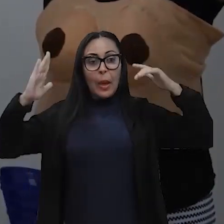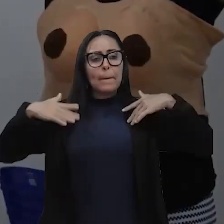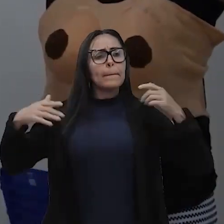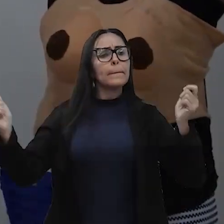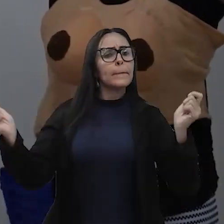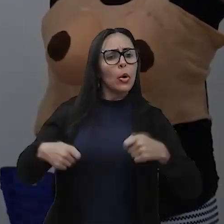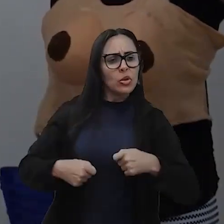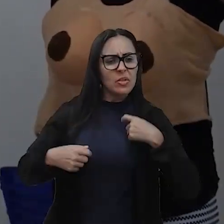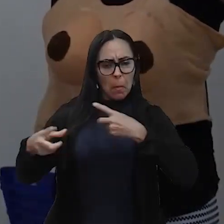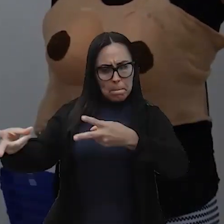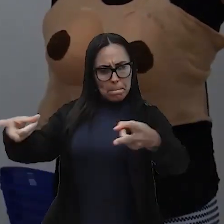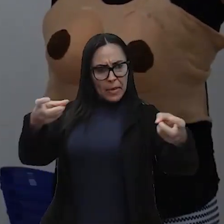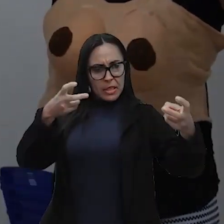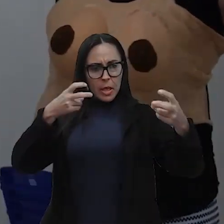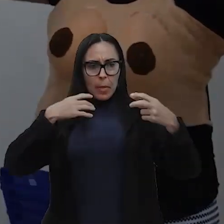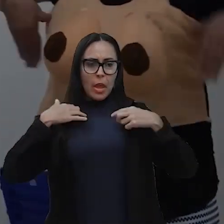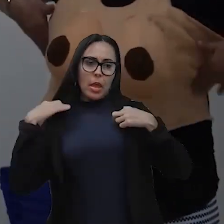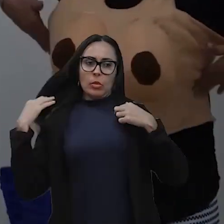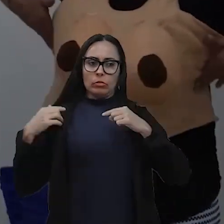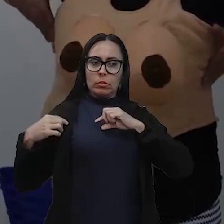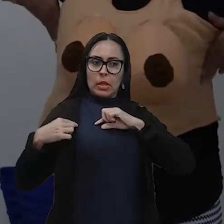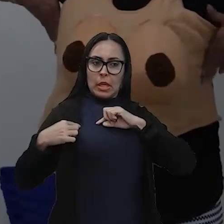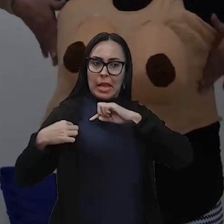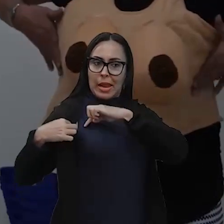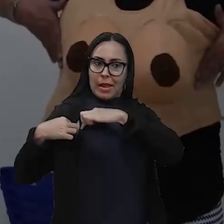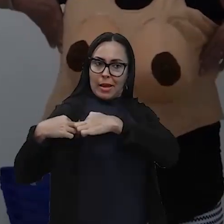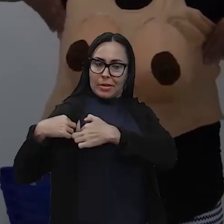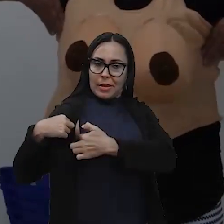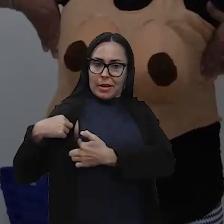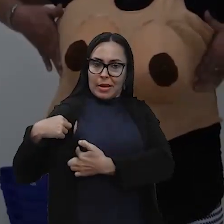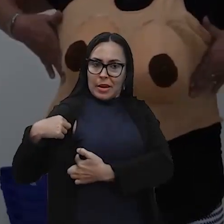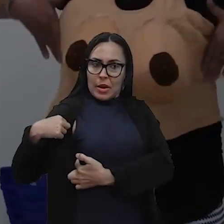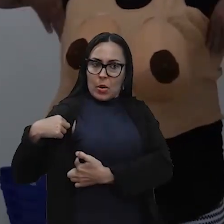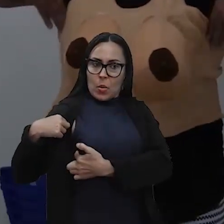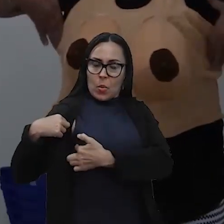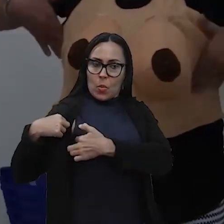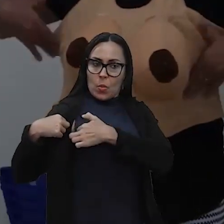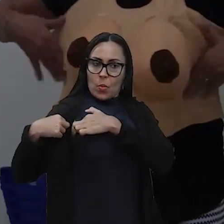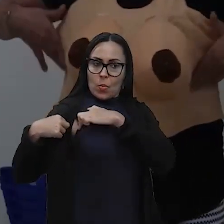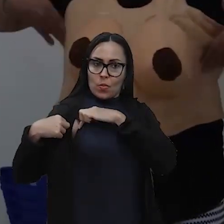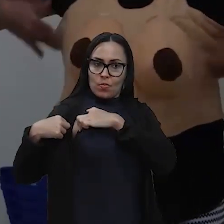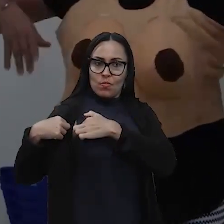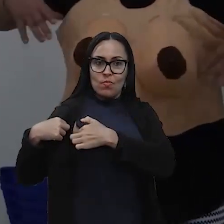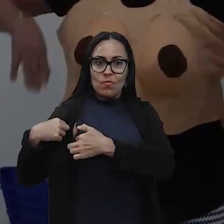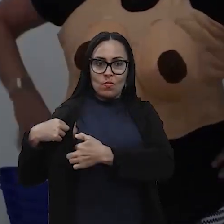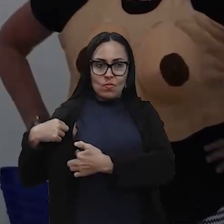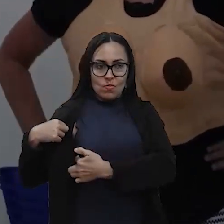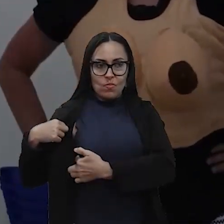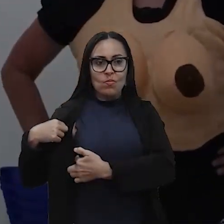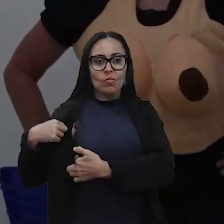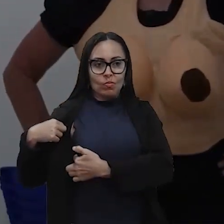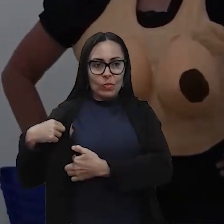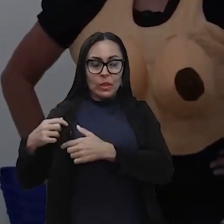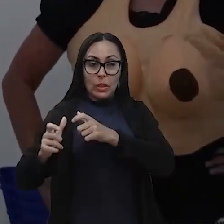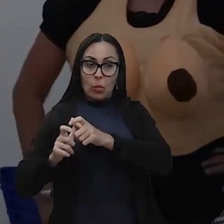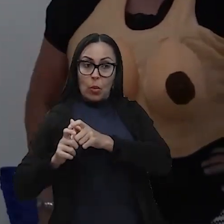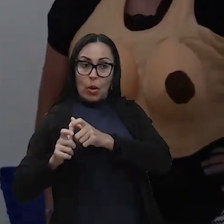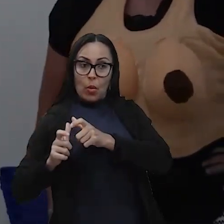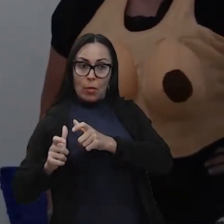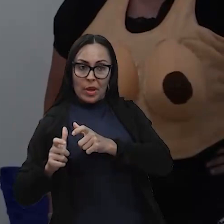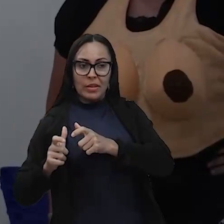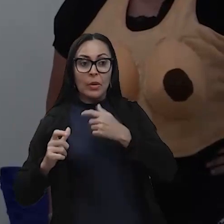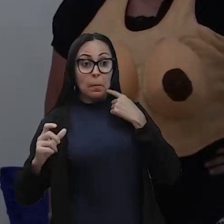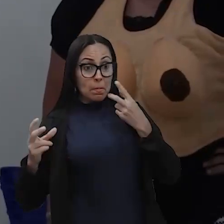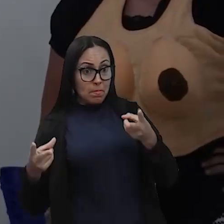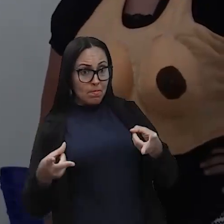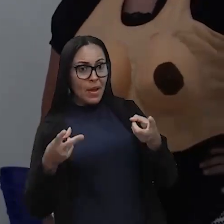algum nódulo lateral, principalmente se tiver algum nódulo, algum gânglio aumentado na questão axilar,